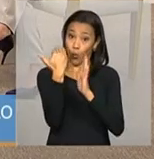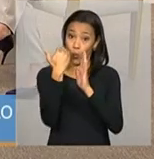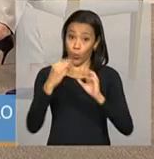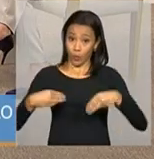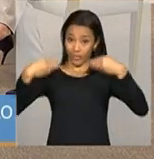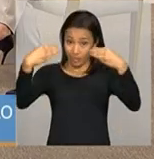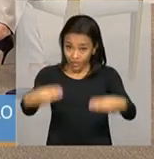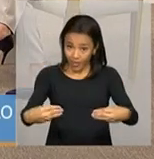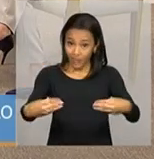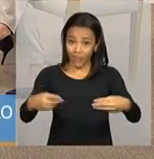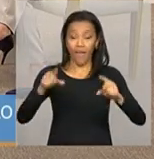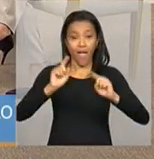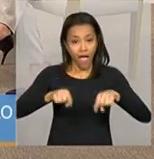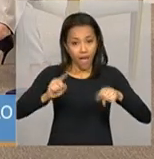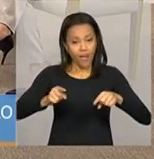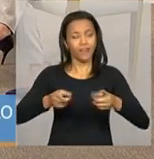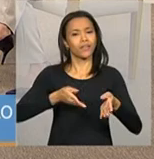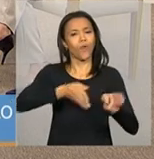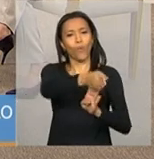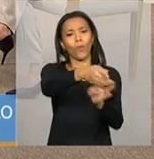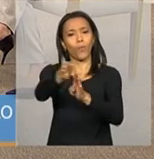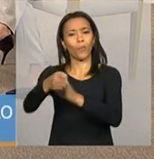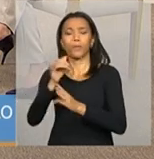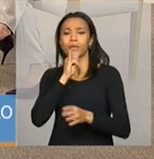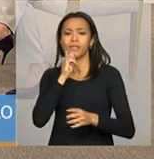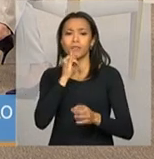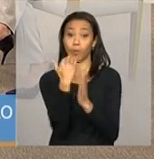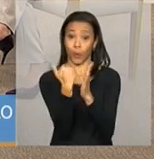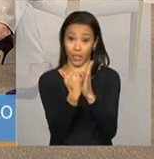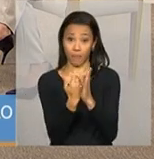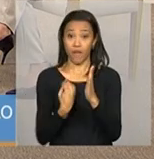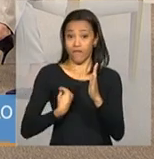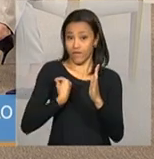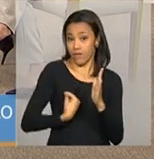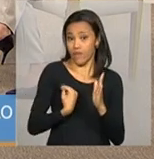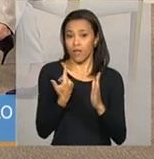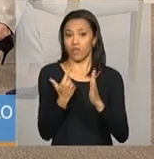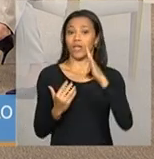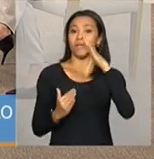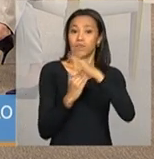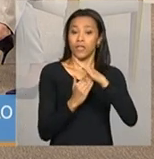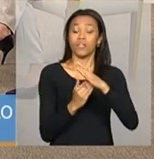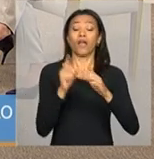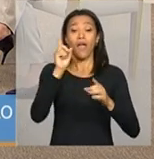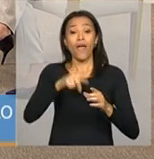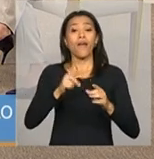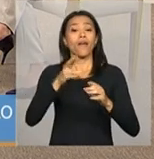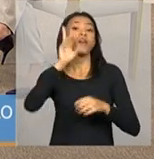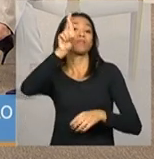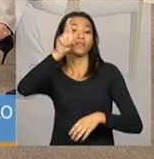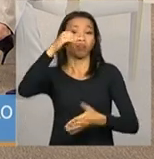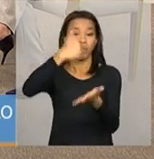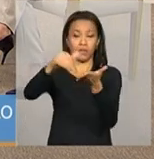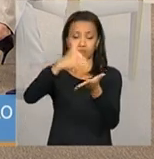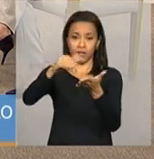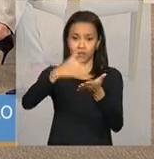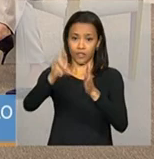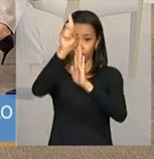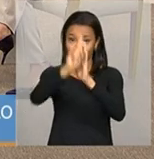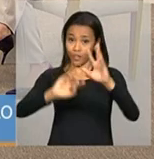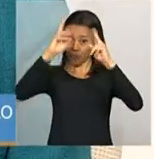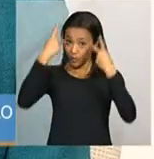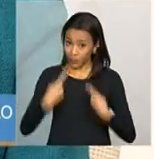de demandante, né? No caso do Plano Viver Sem Limite, é a SDH, a Secretaria de Direitos Humanos, que tem